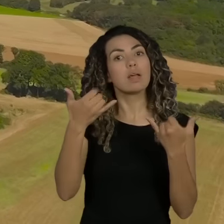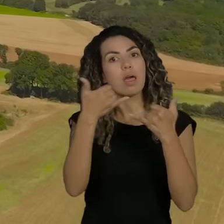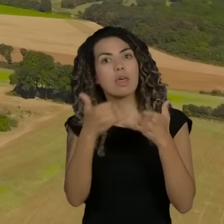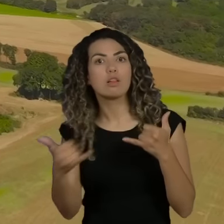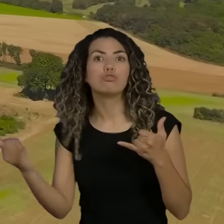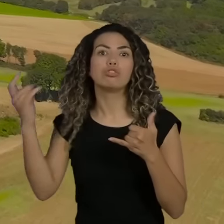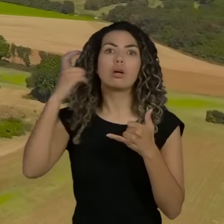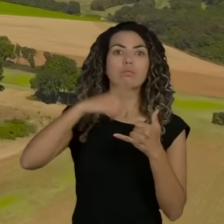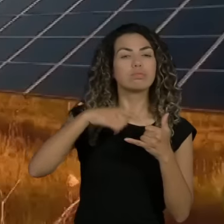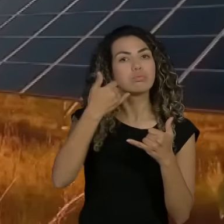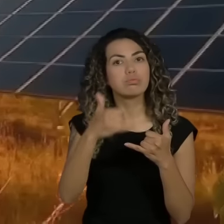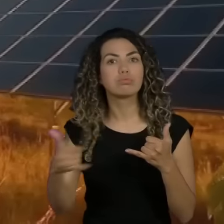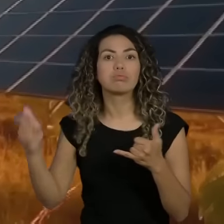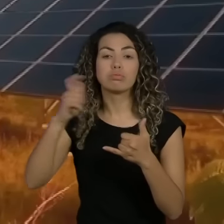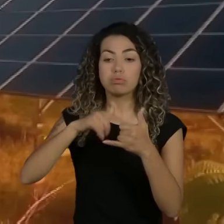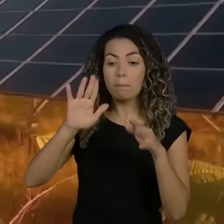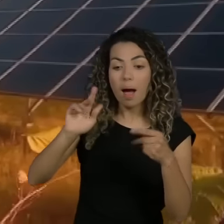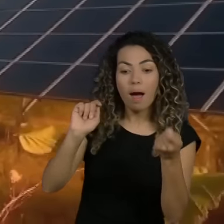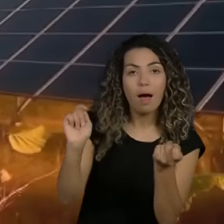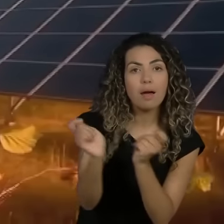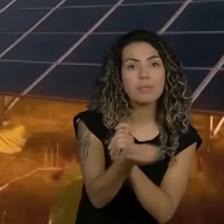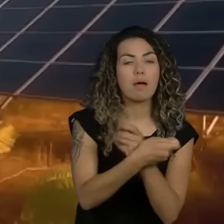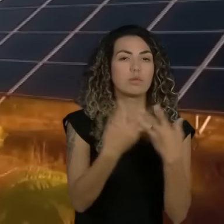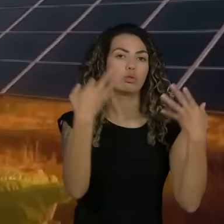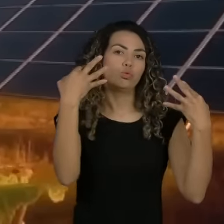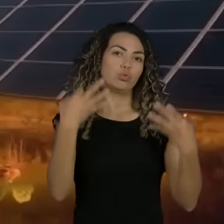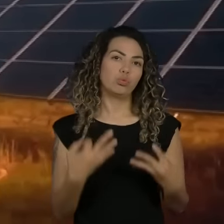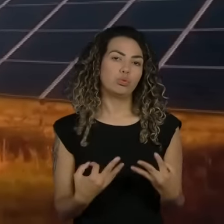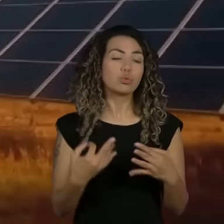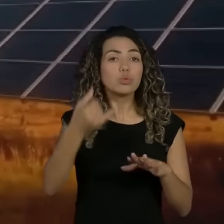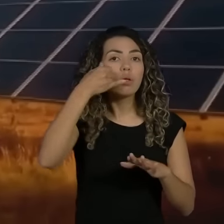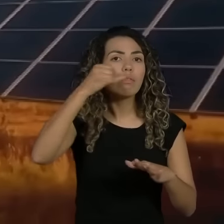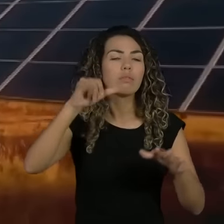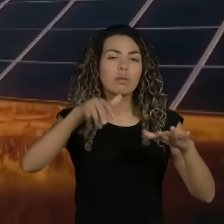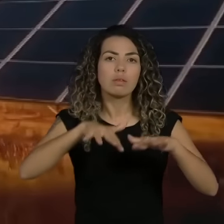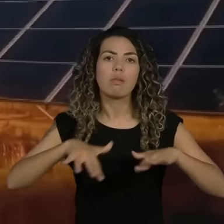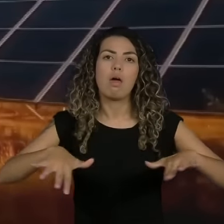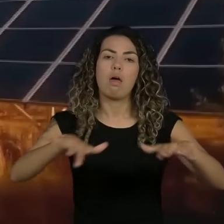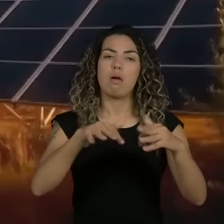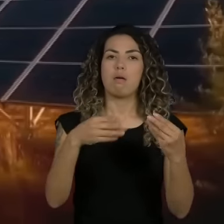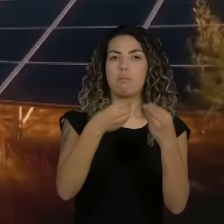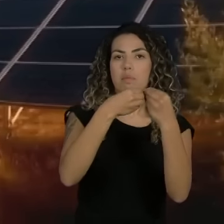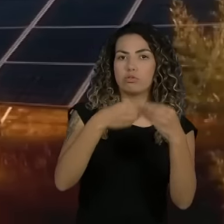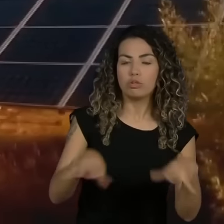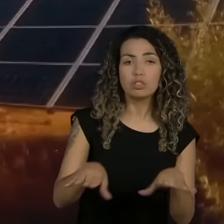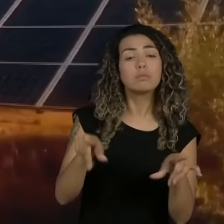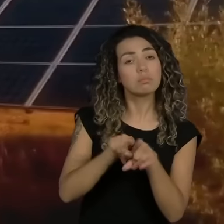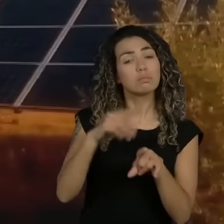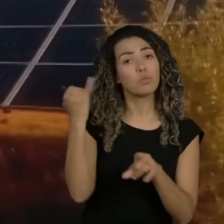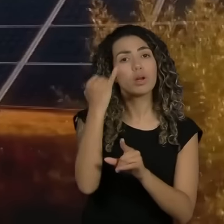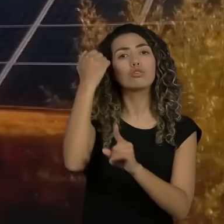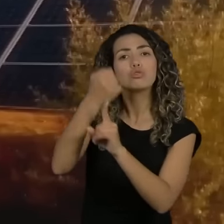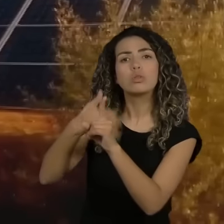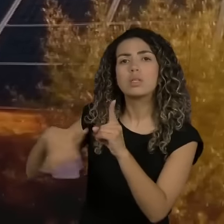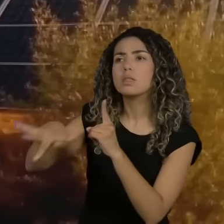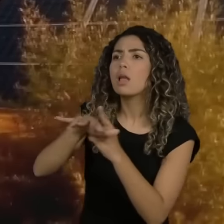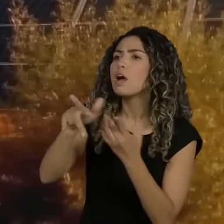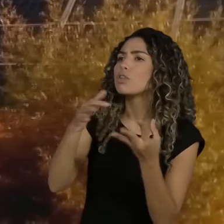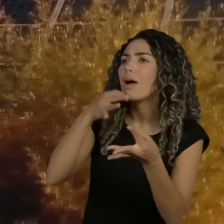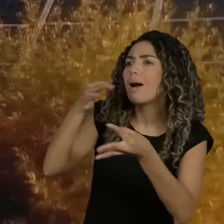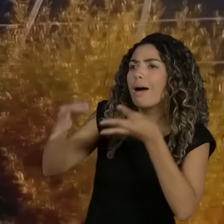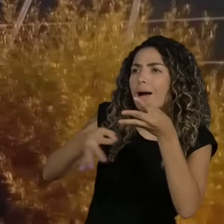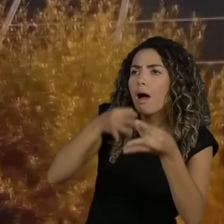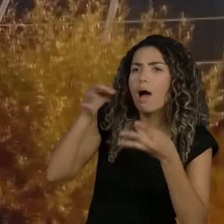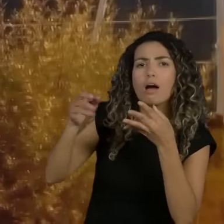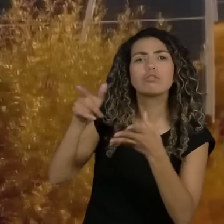feita de forma justa. Ter processos de baixo impacto, incluir a participação da sociedade nos debates e decisões